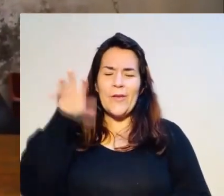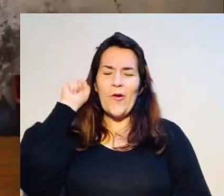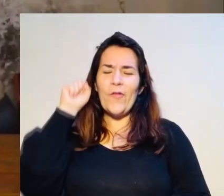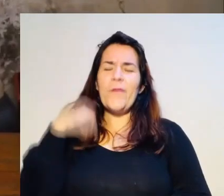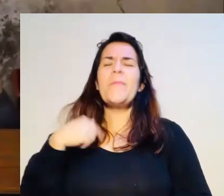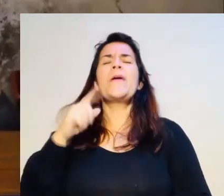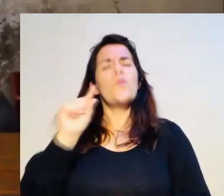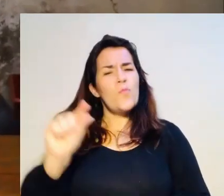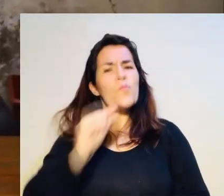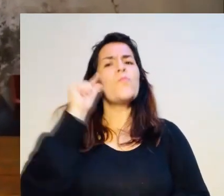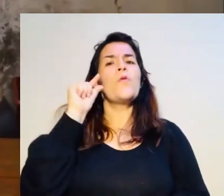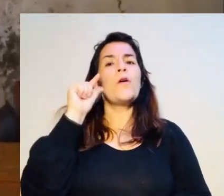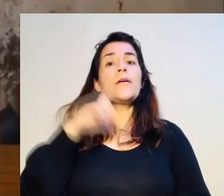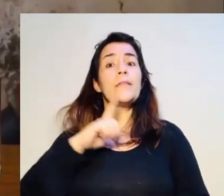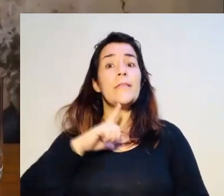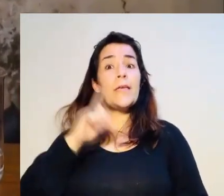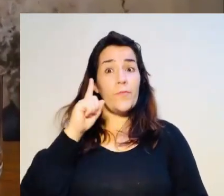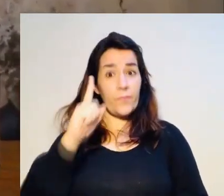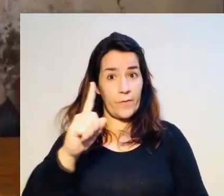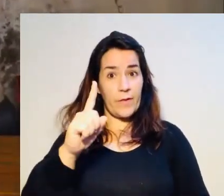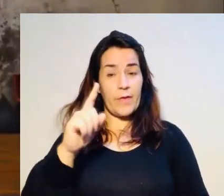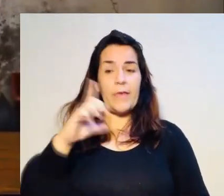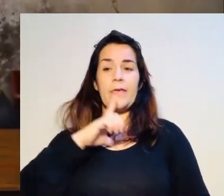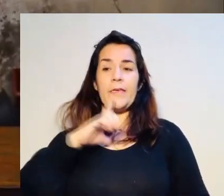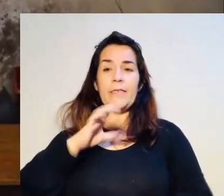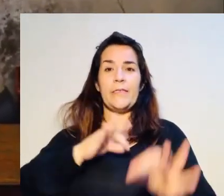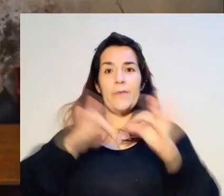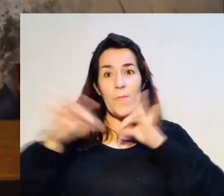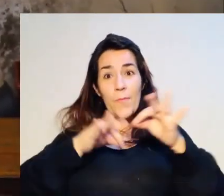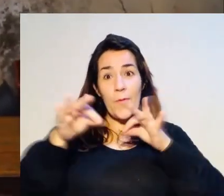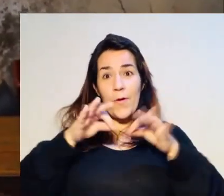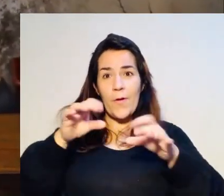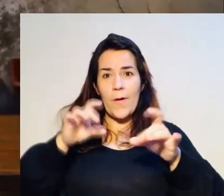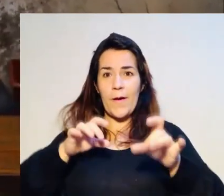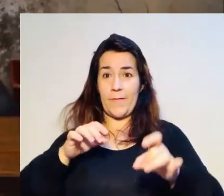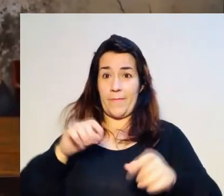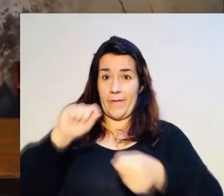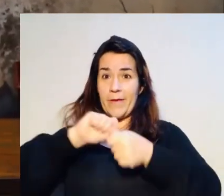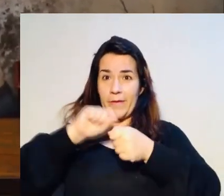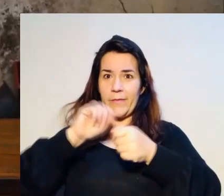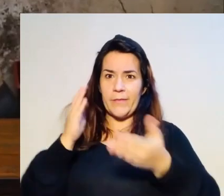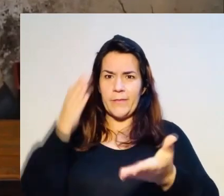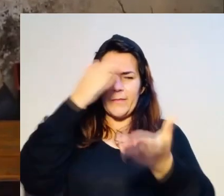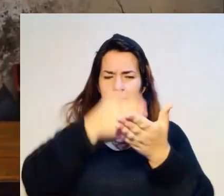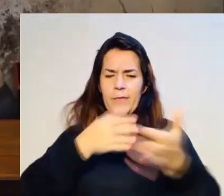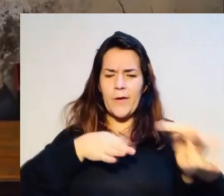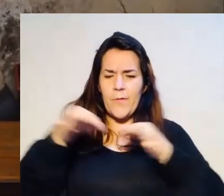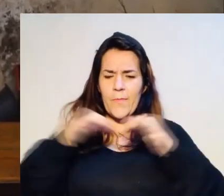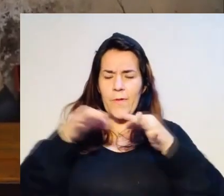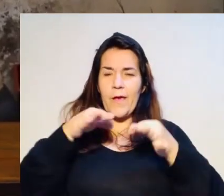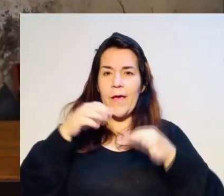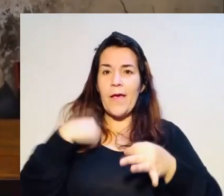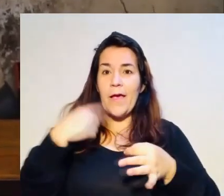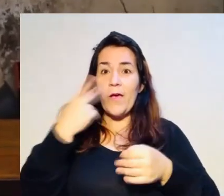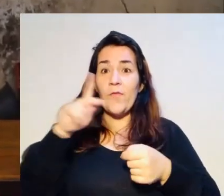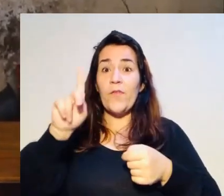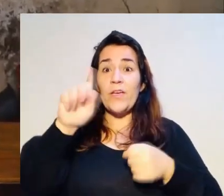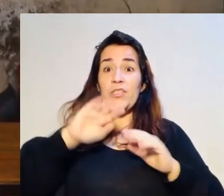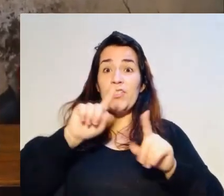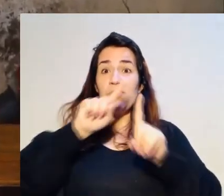Mas eu consegui um pouquinho. Teve uma vez que a gente tinha um projeto de pesquisa